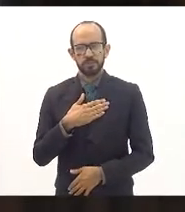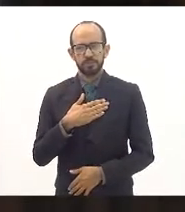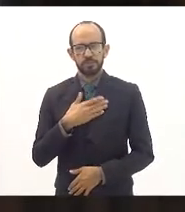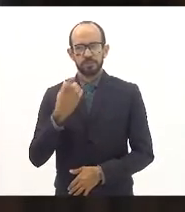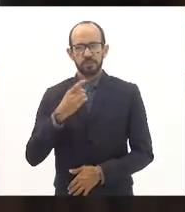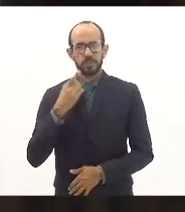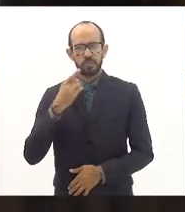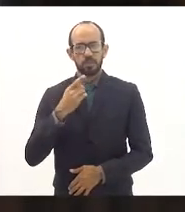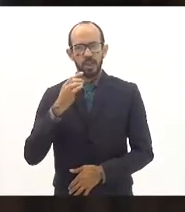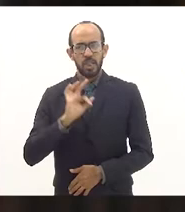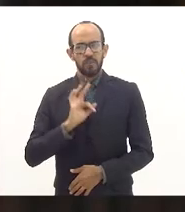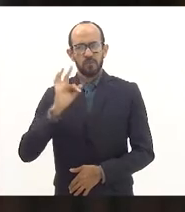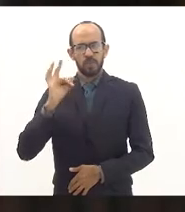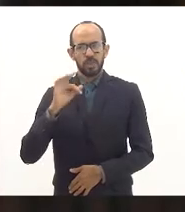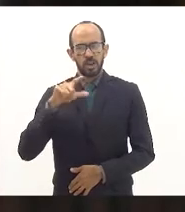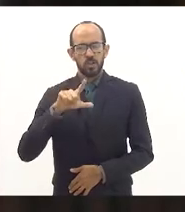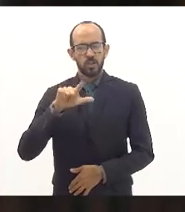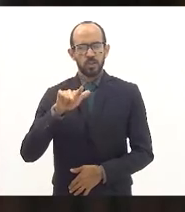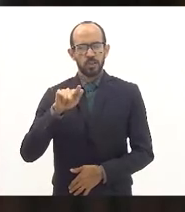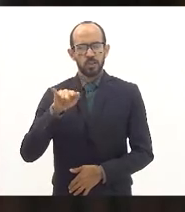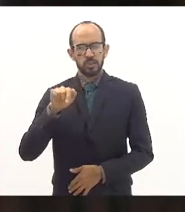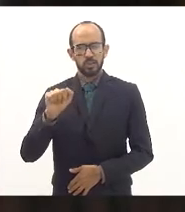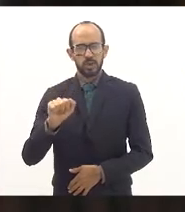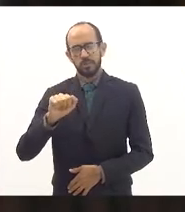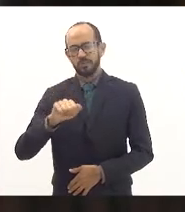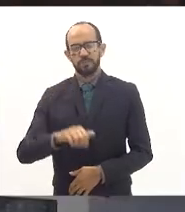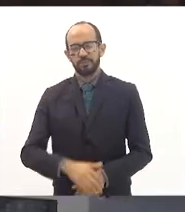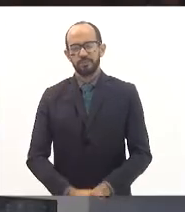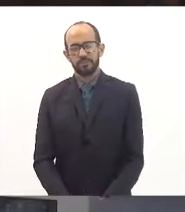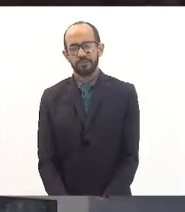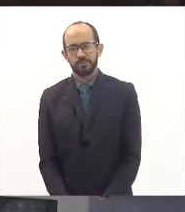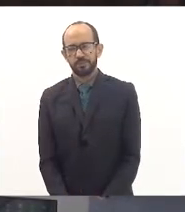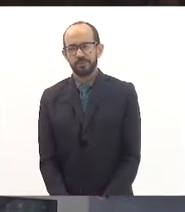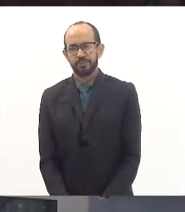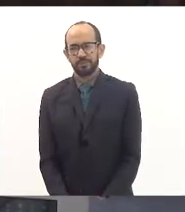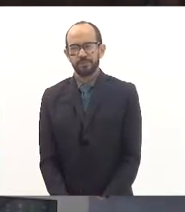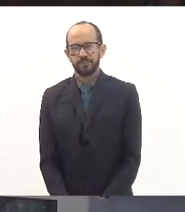deputada federal Lígia Doutel de Andrade.